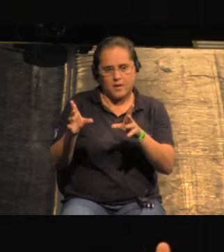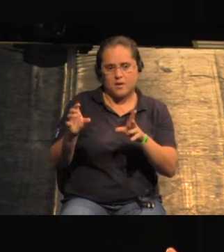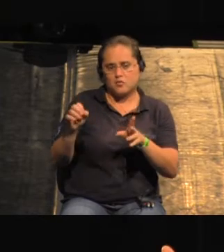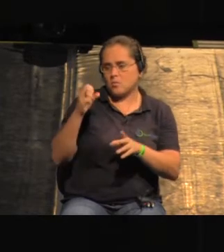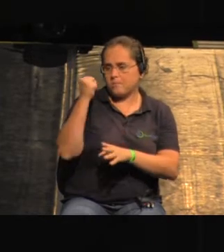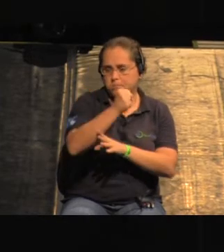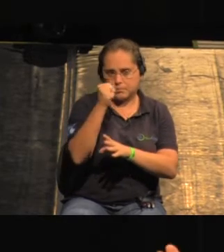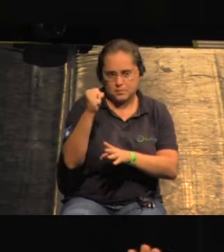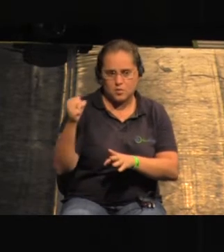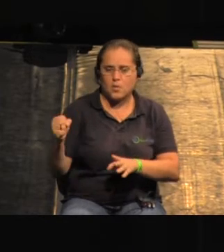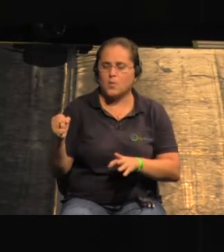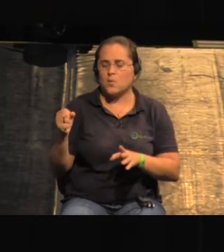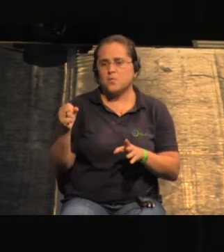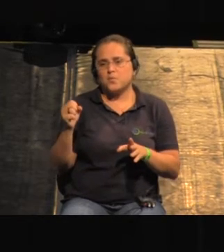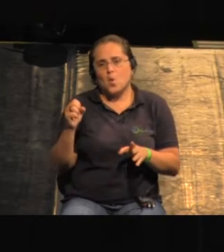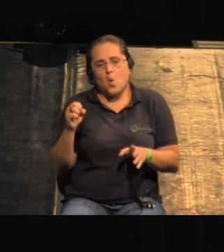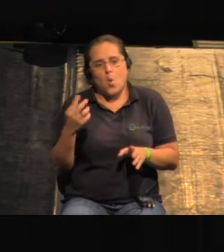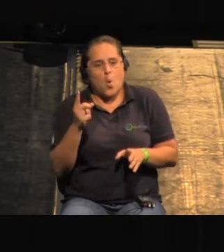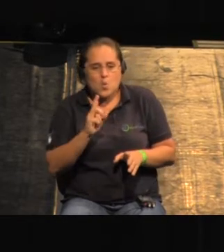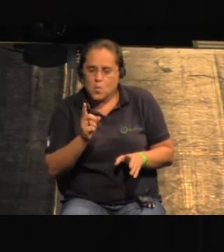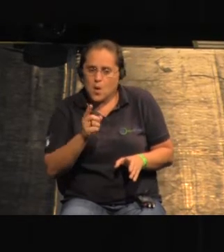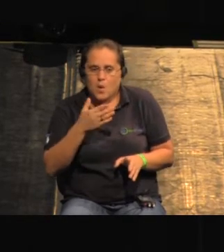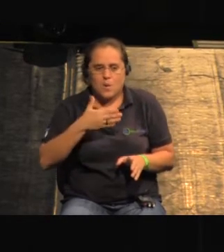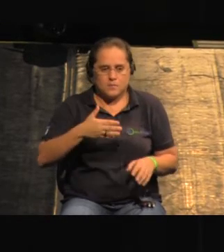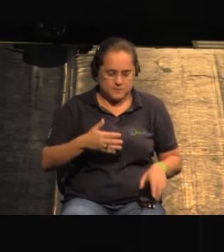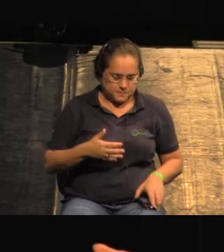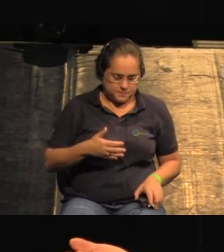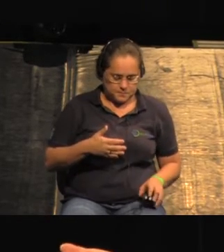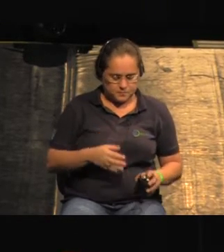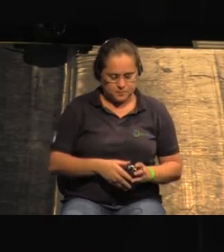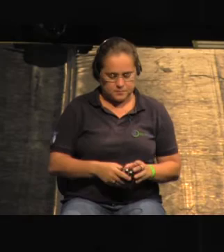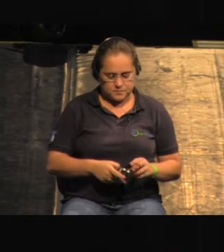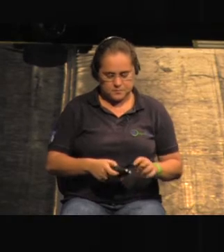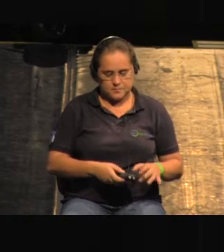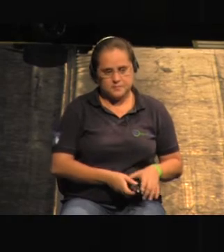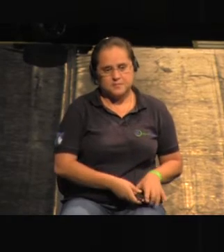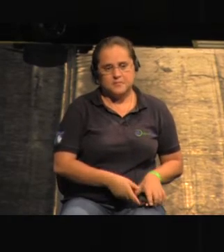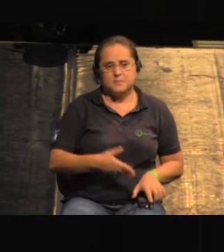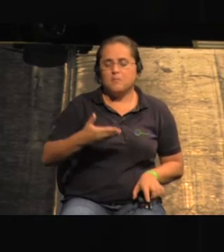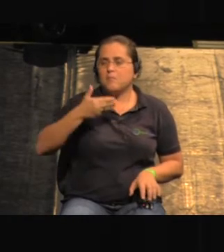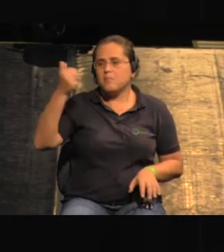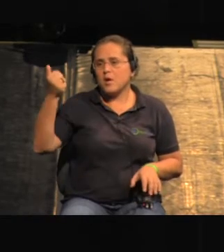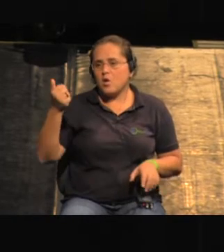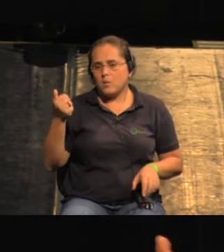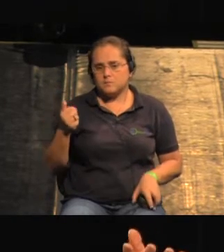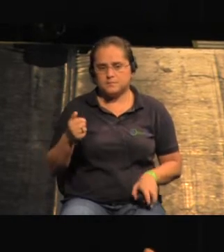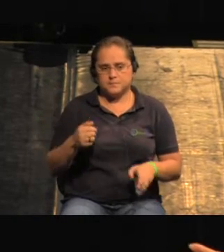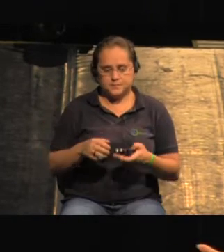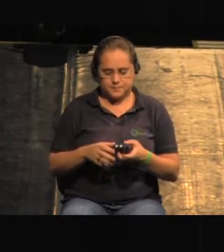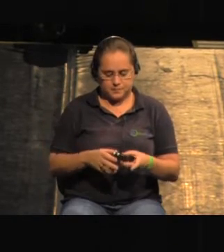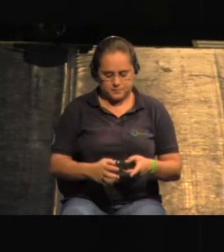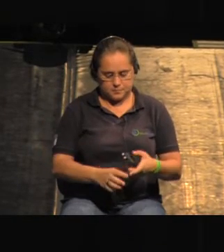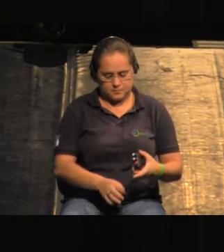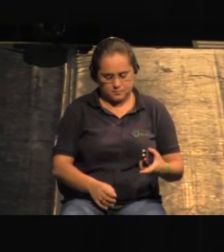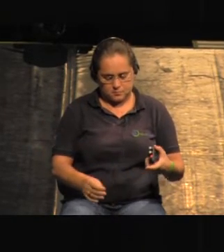açougue ou um matadouro que não é o melhor uso para essa área, semelhante a